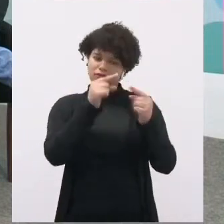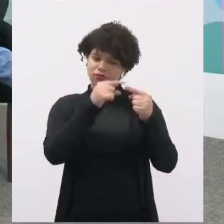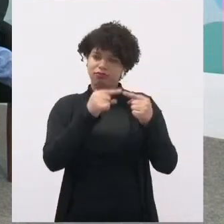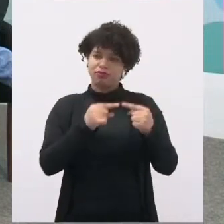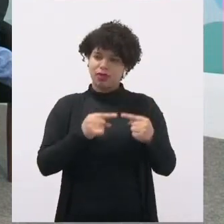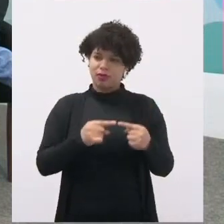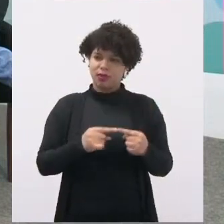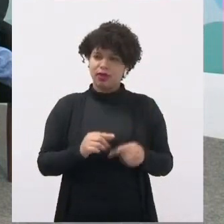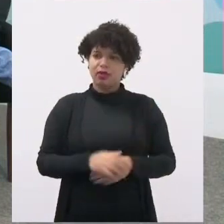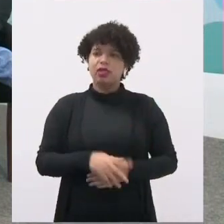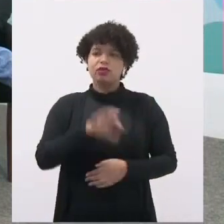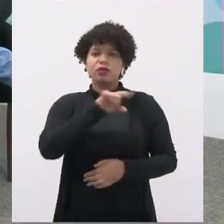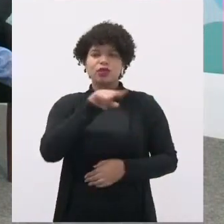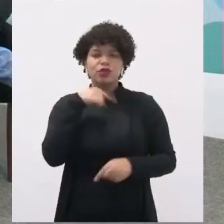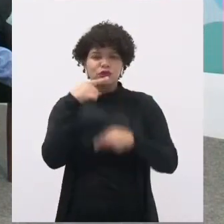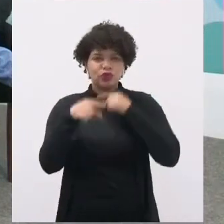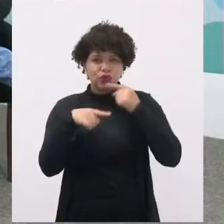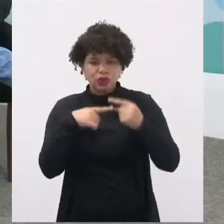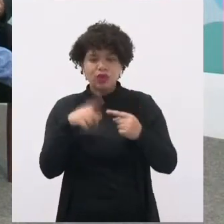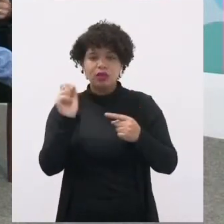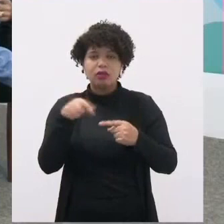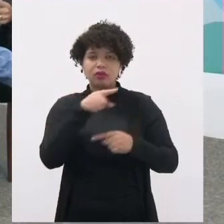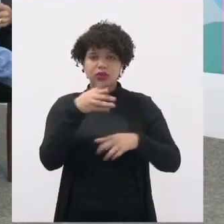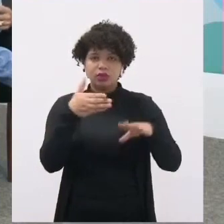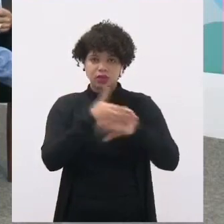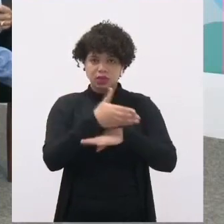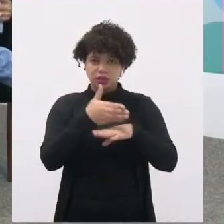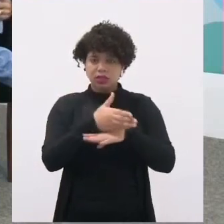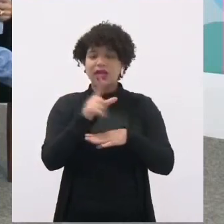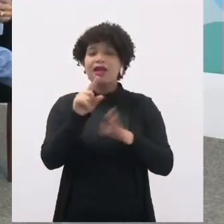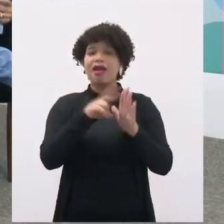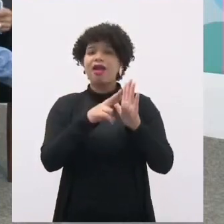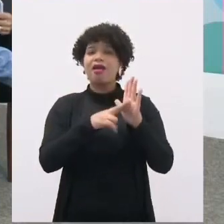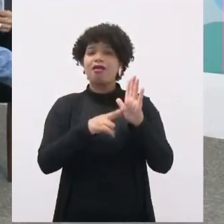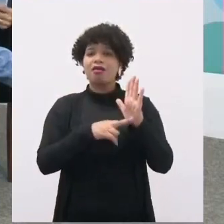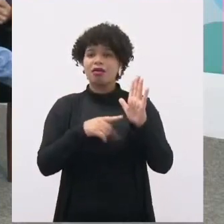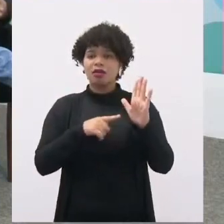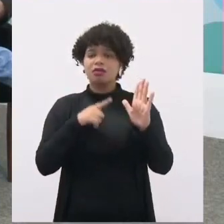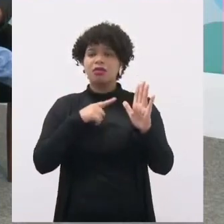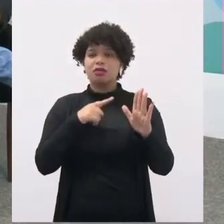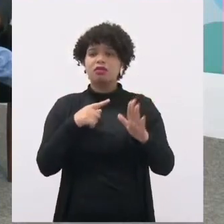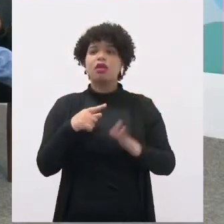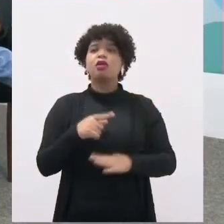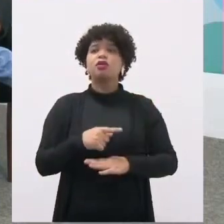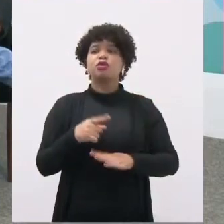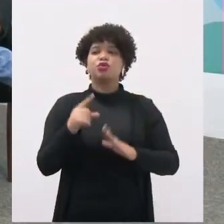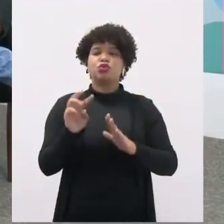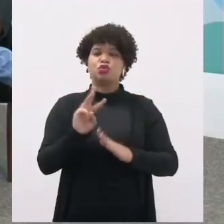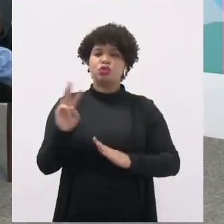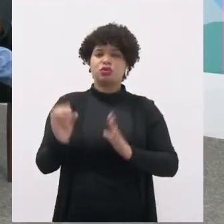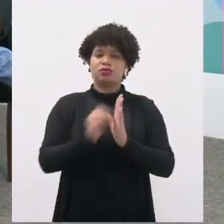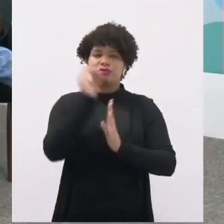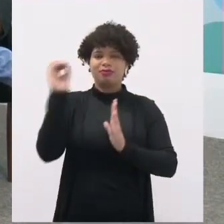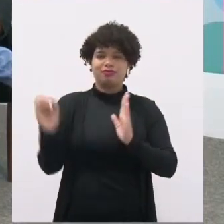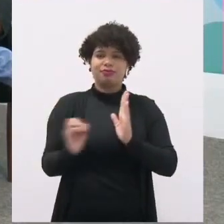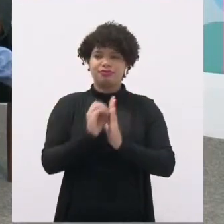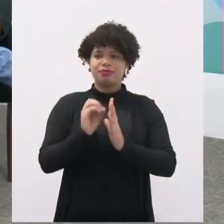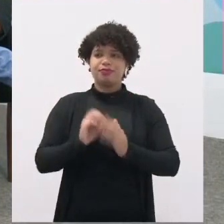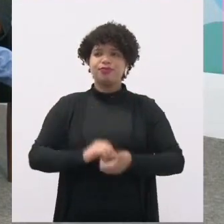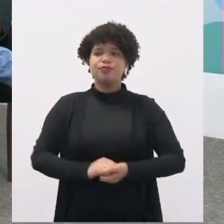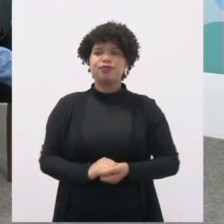tá? Qualquer dúvida, é só vocês acessarem o regulamento que está no site da EFAP também.